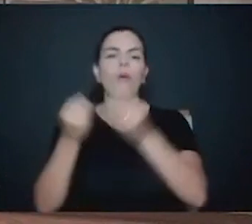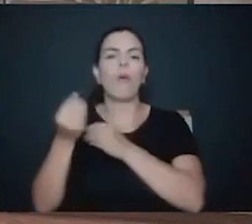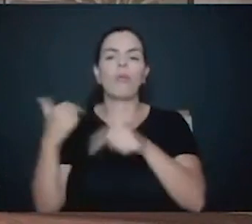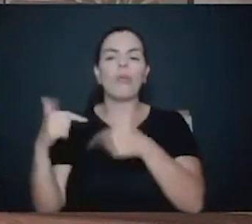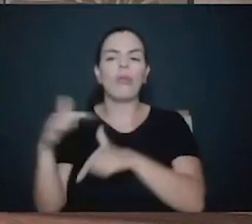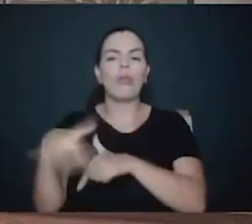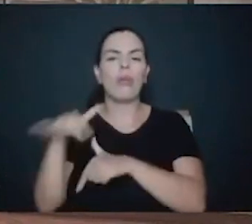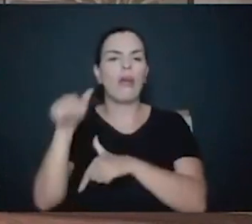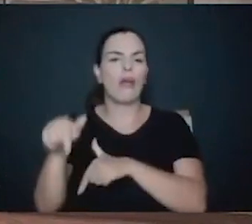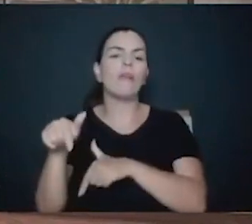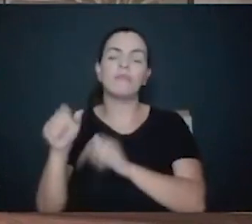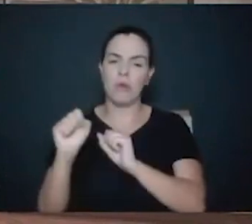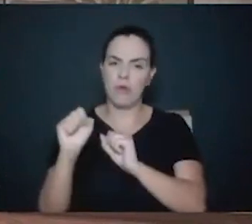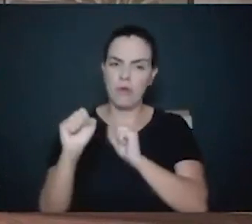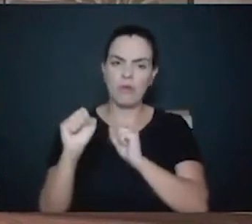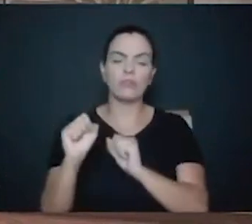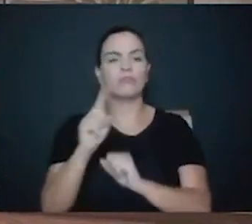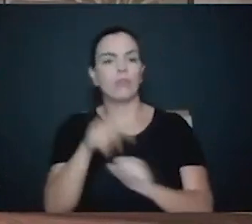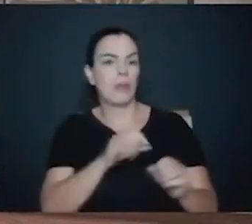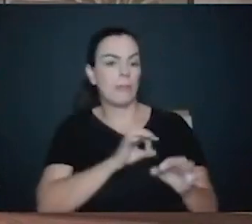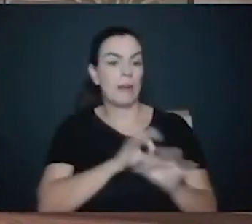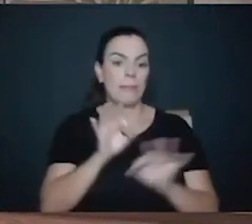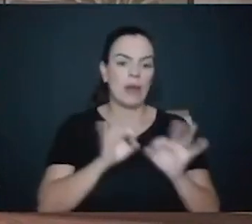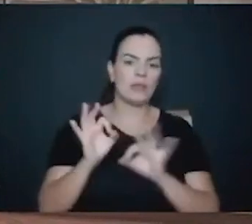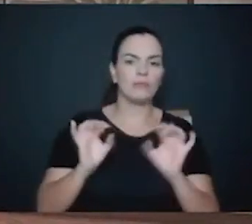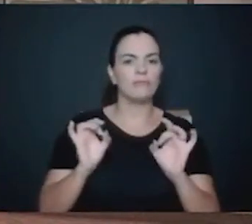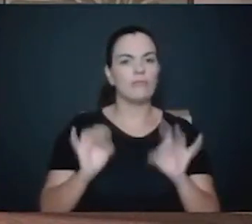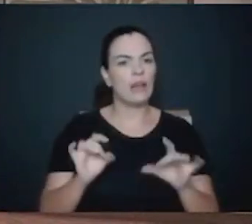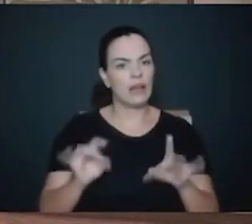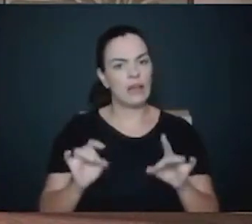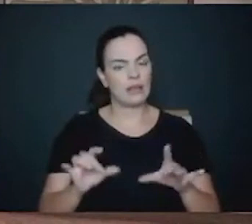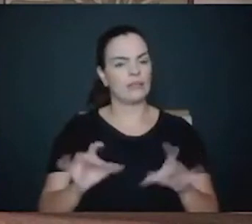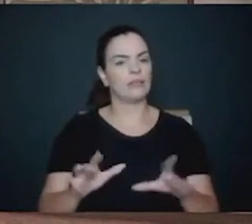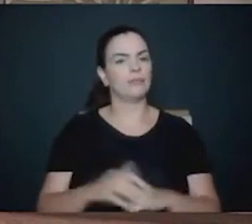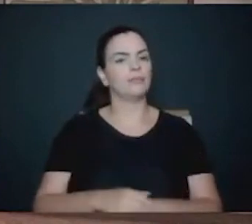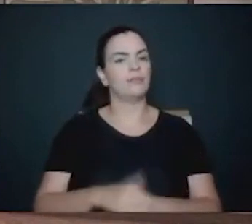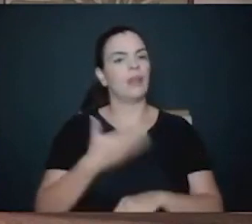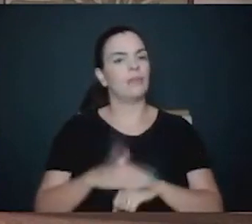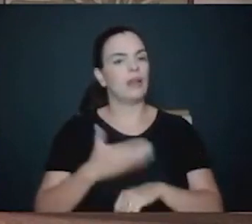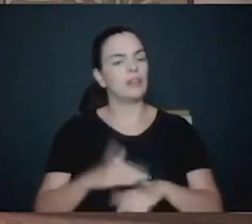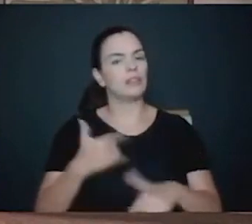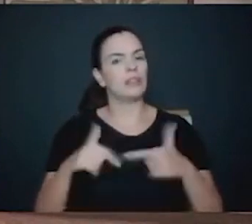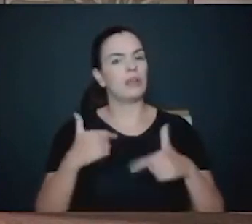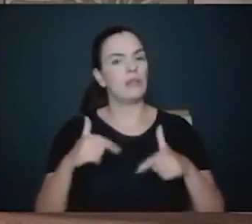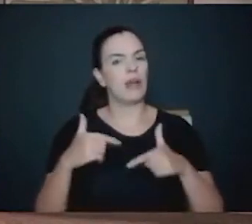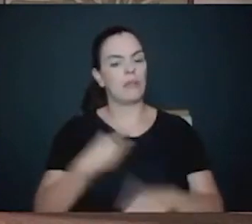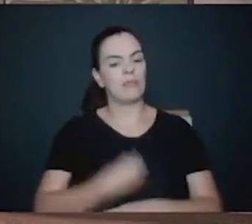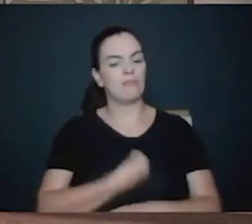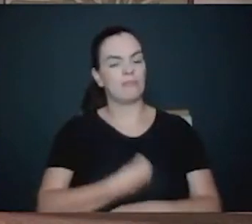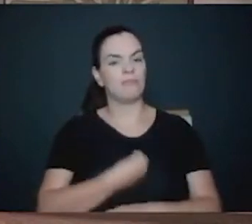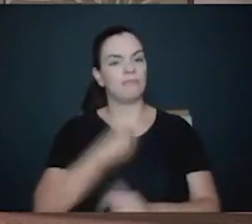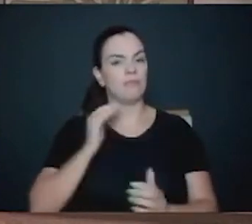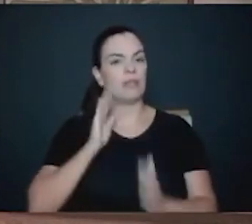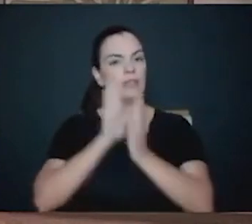vendas, preparação de líderes, como disse. Os treinamentos presenciais ou online das palestras direcionadas